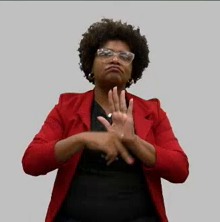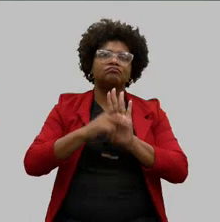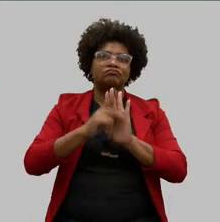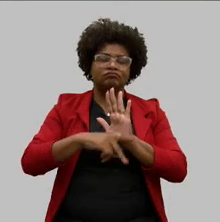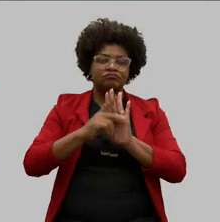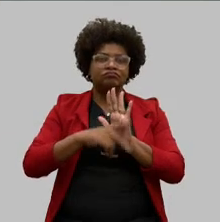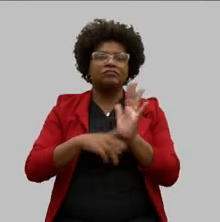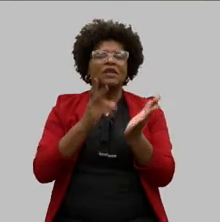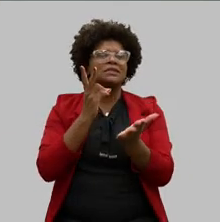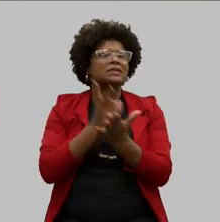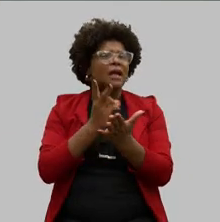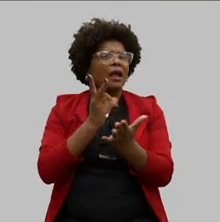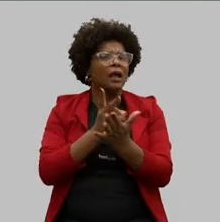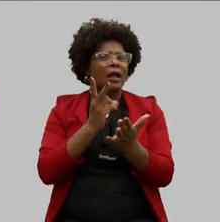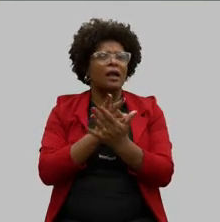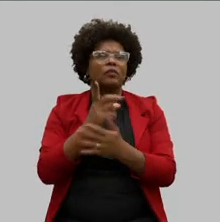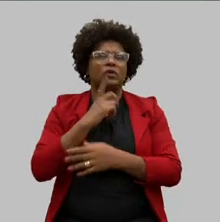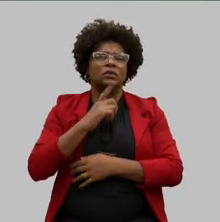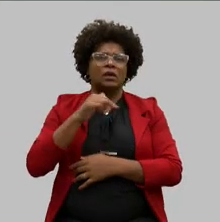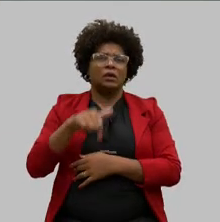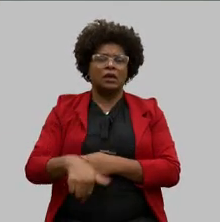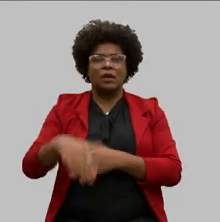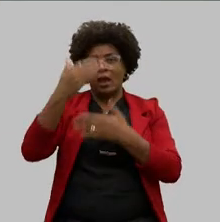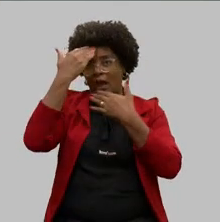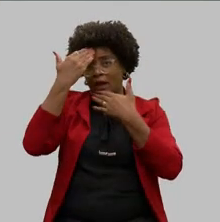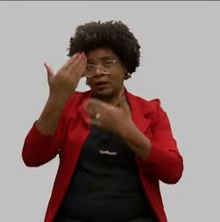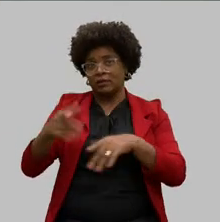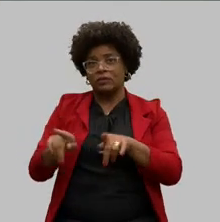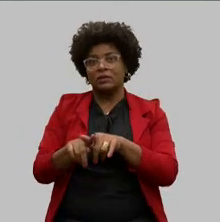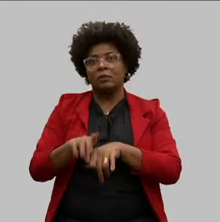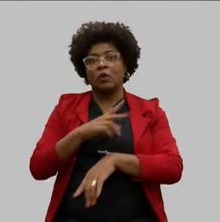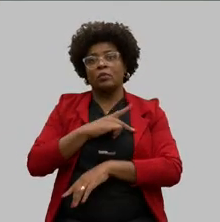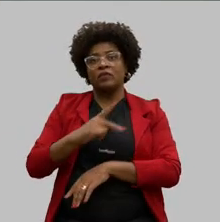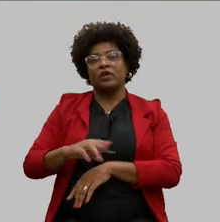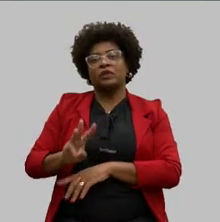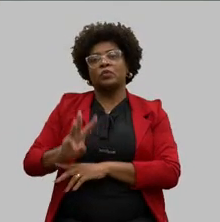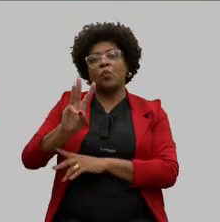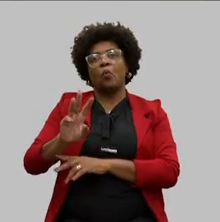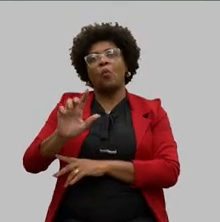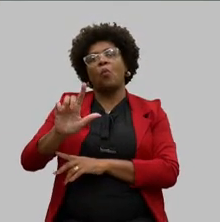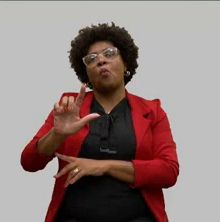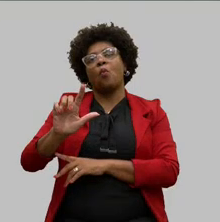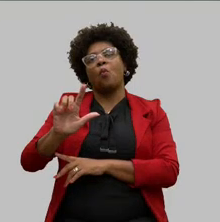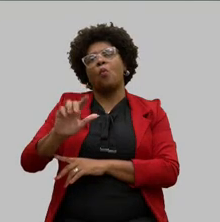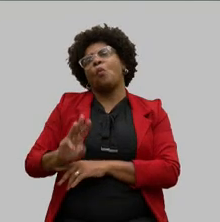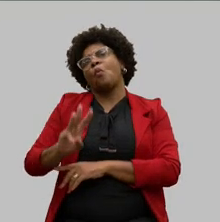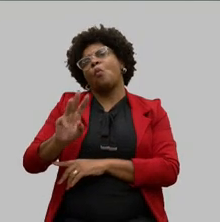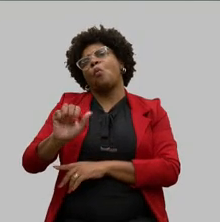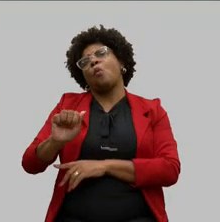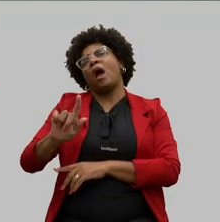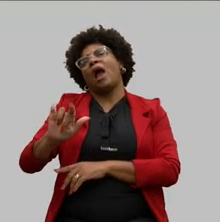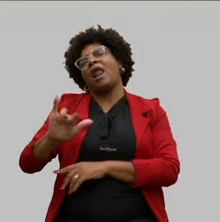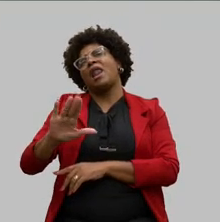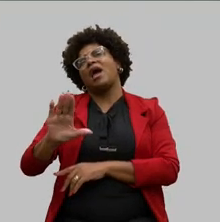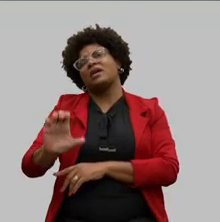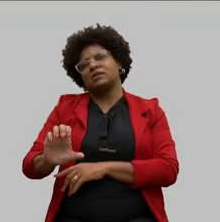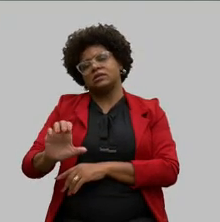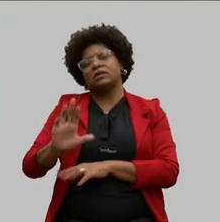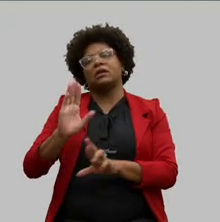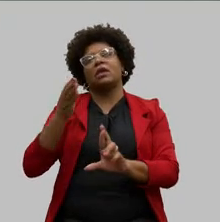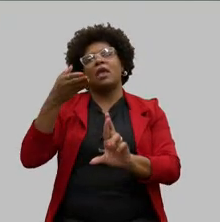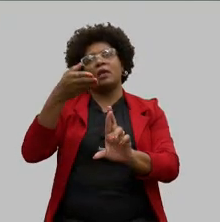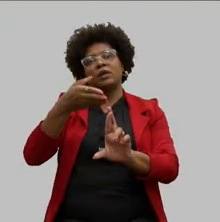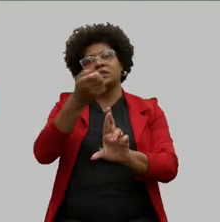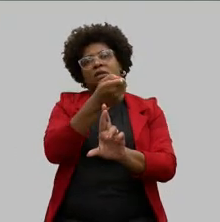casa agradecer aqui ao prefeito Alace representando seu município também a Associação Mineira de municípios dos